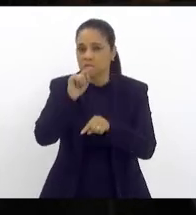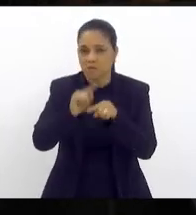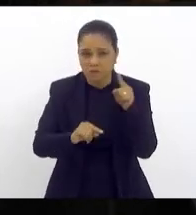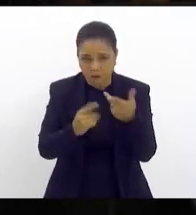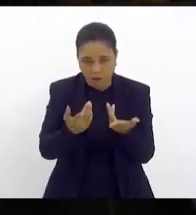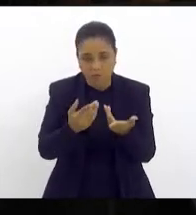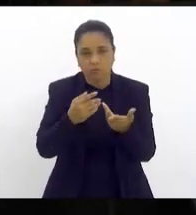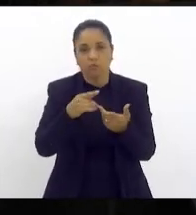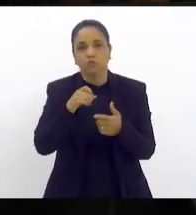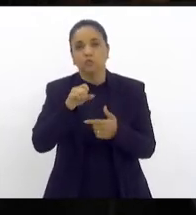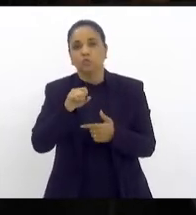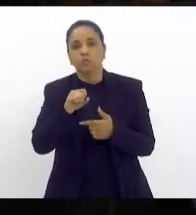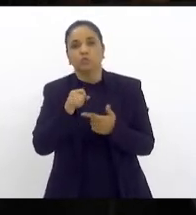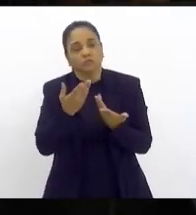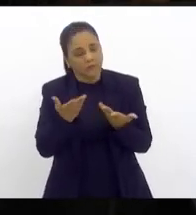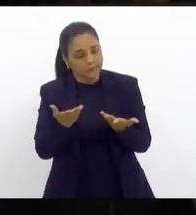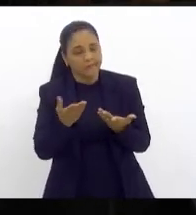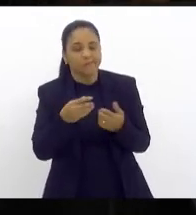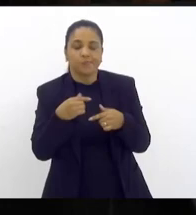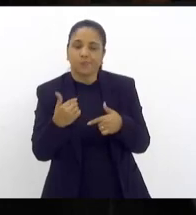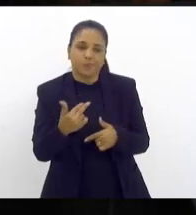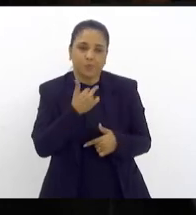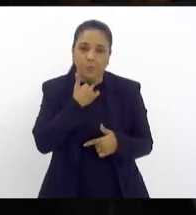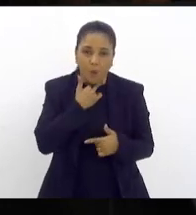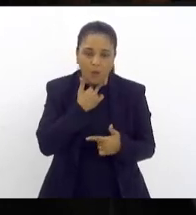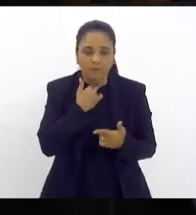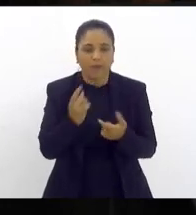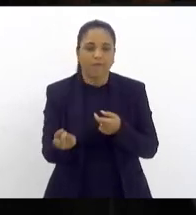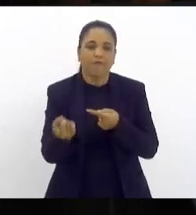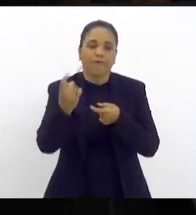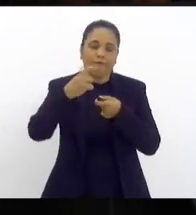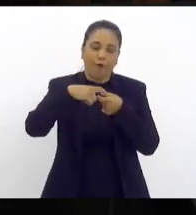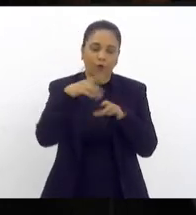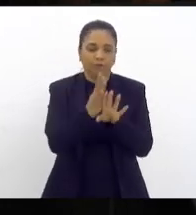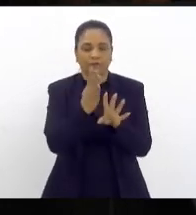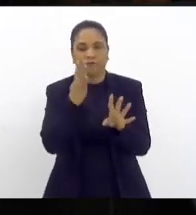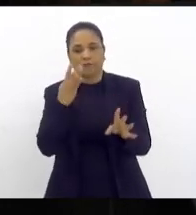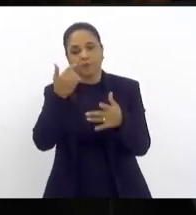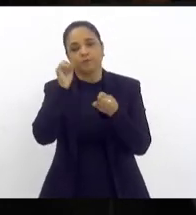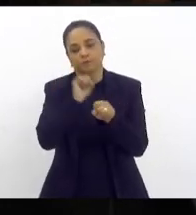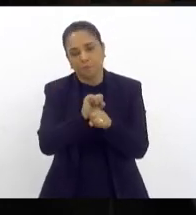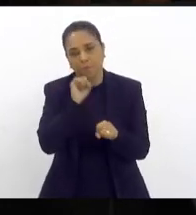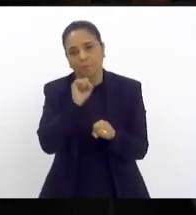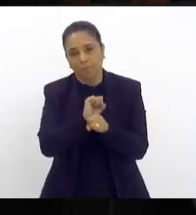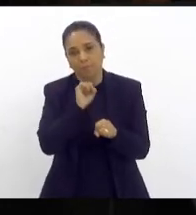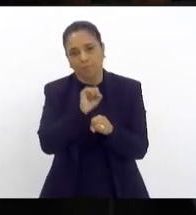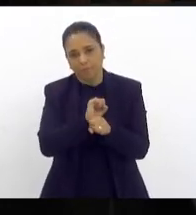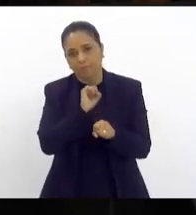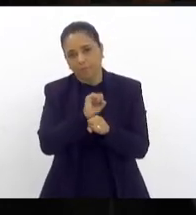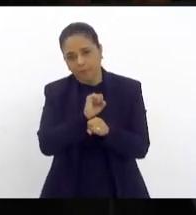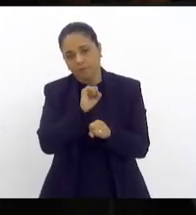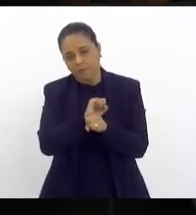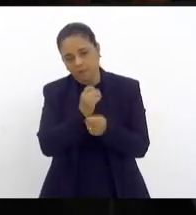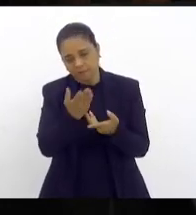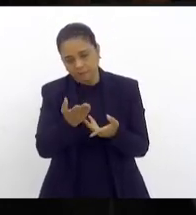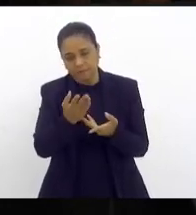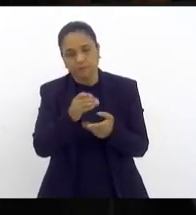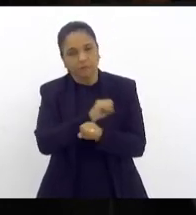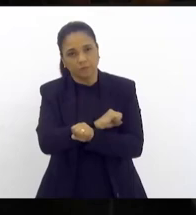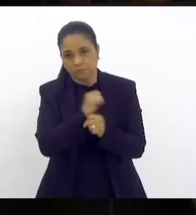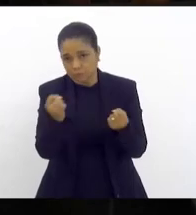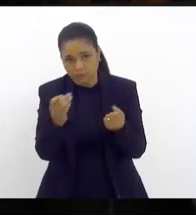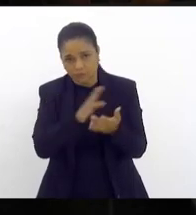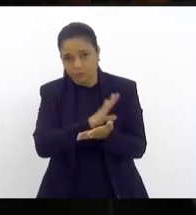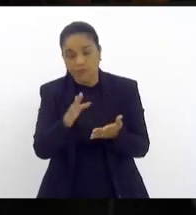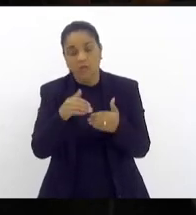tá faltando um insumo tá faltando um reagente E aí ela volta para filha ele fica esperando mais um tempo enorme e a